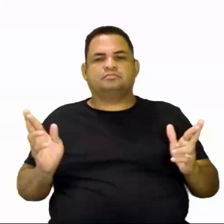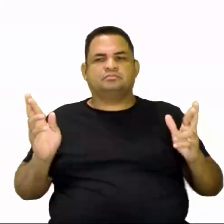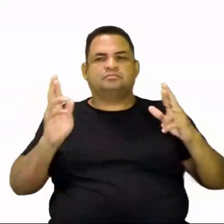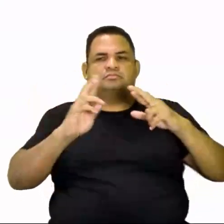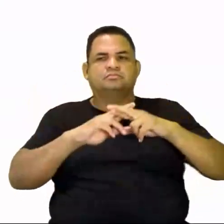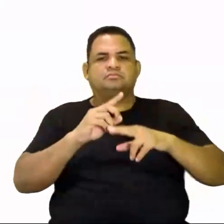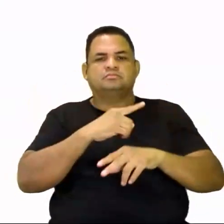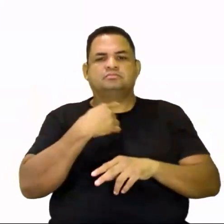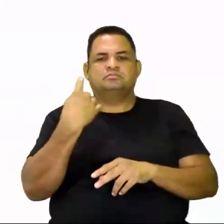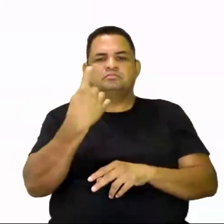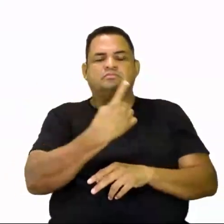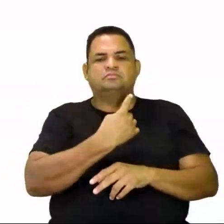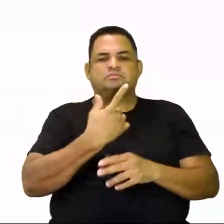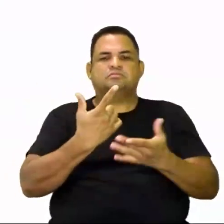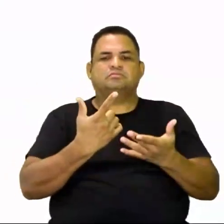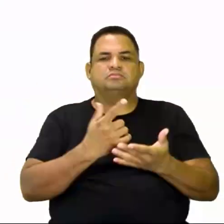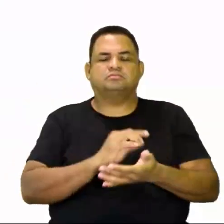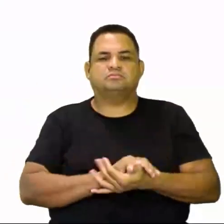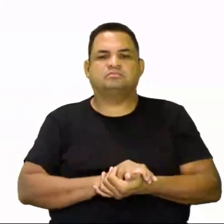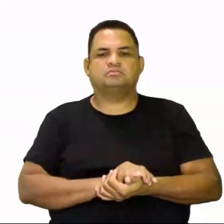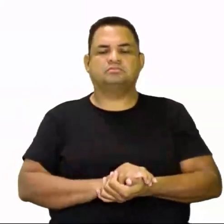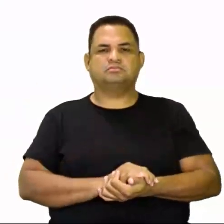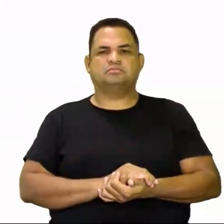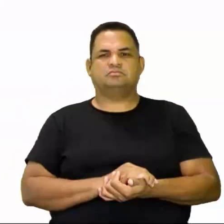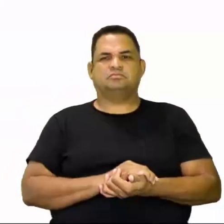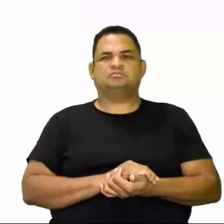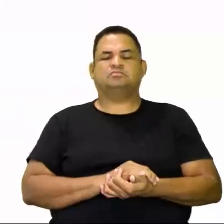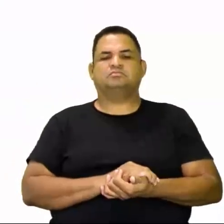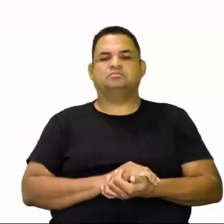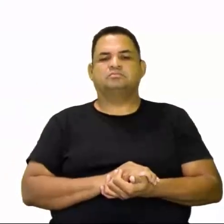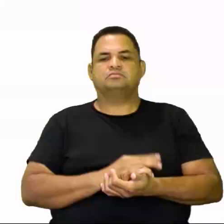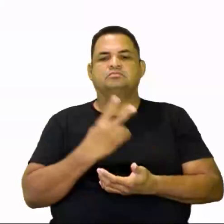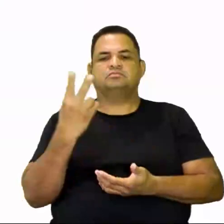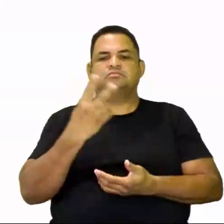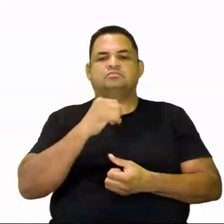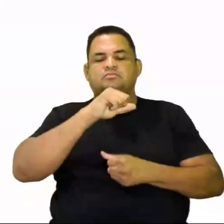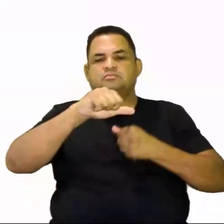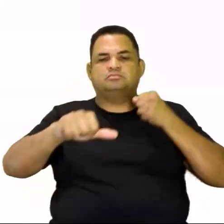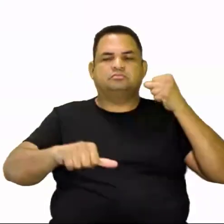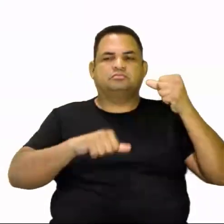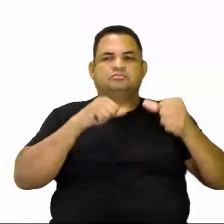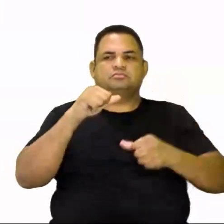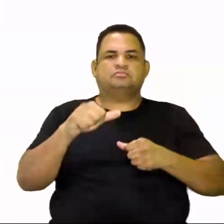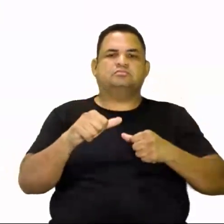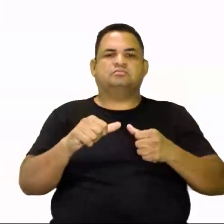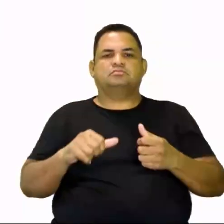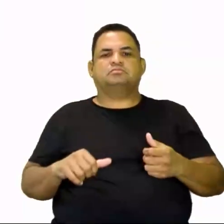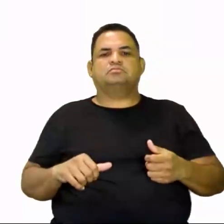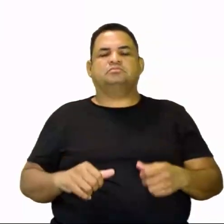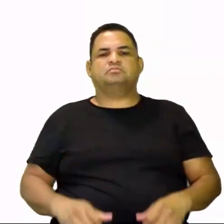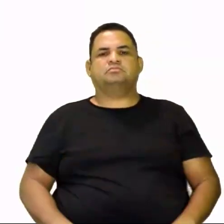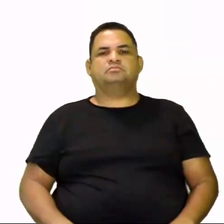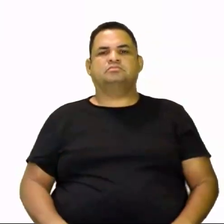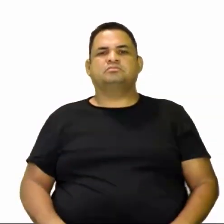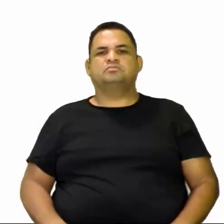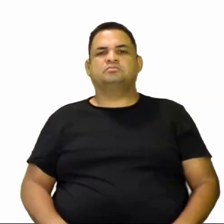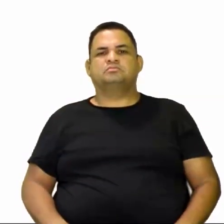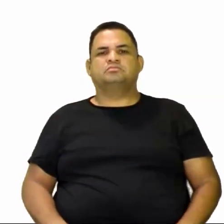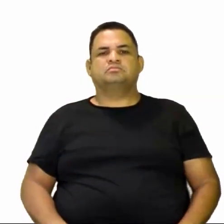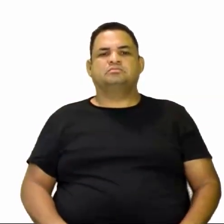reação que nós temos, que é a reação de dupla troca. E,